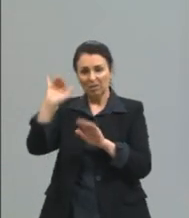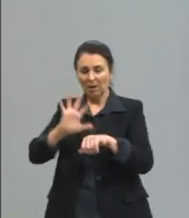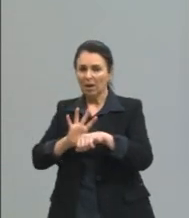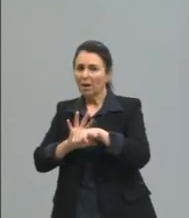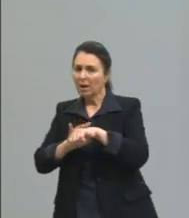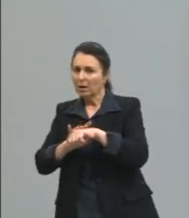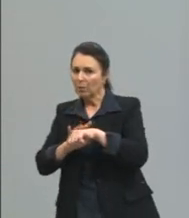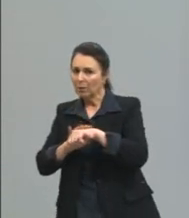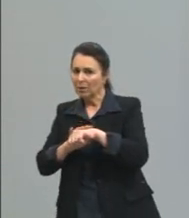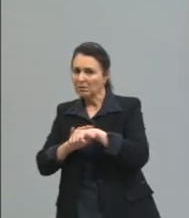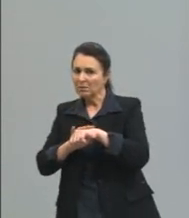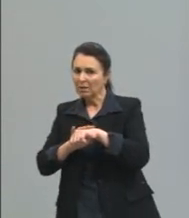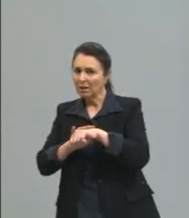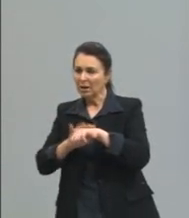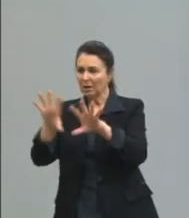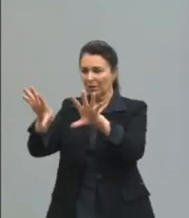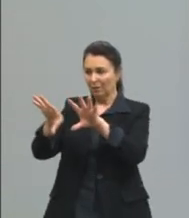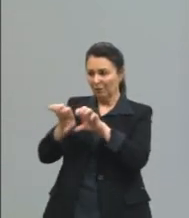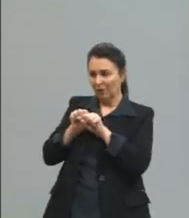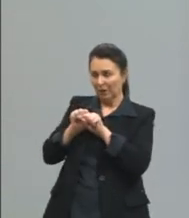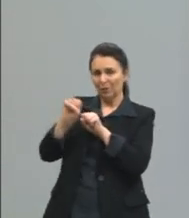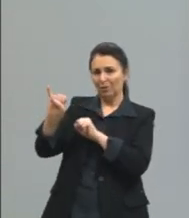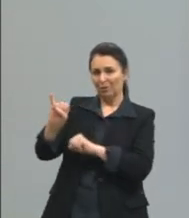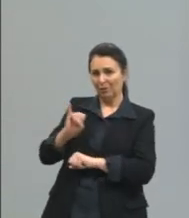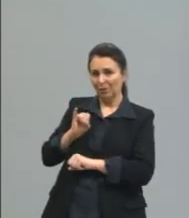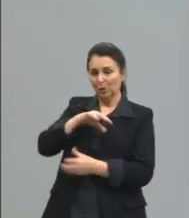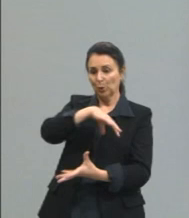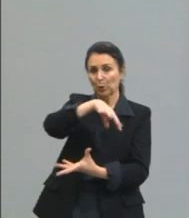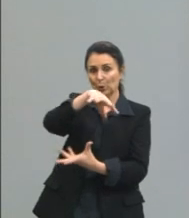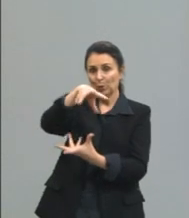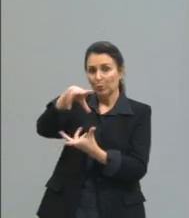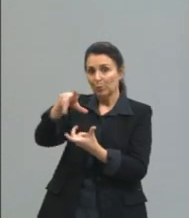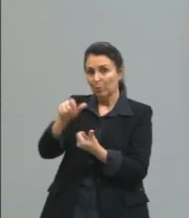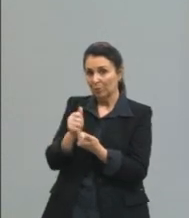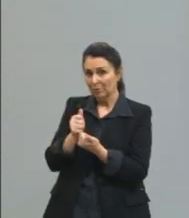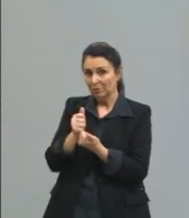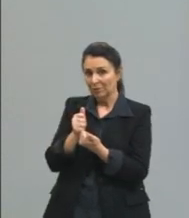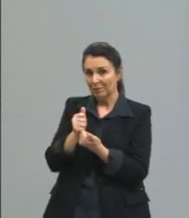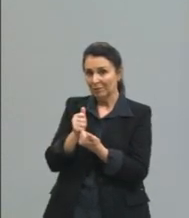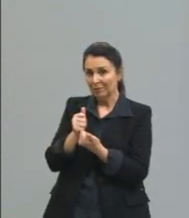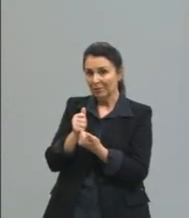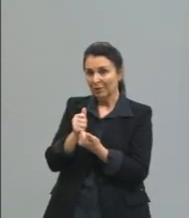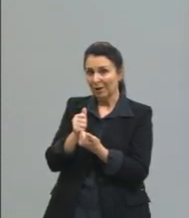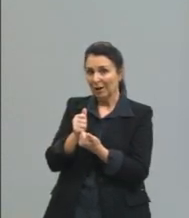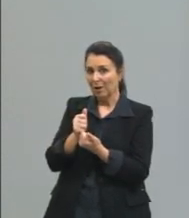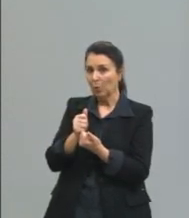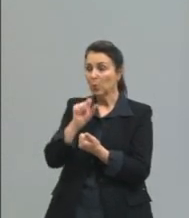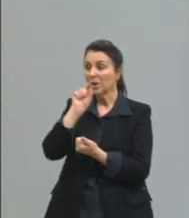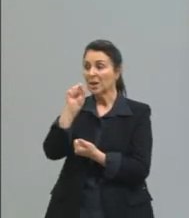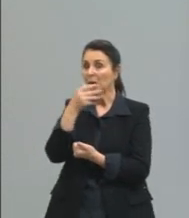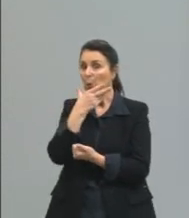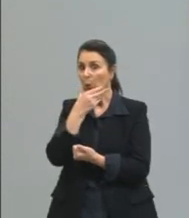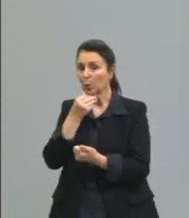doenças infecto-contagiosas em todo o mundo? Uma boa pedida essa, né? Porque realmente